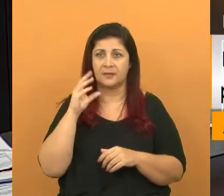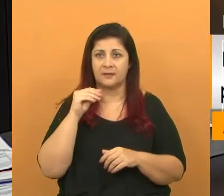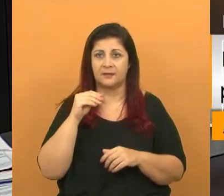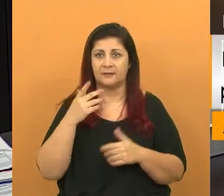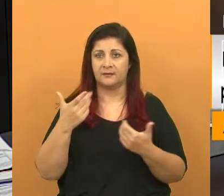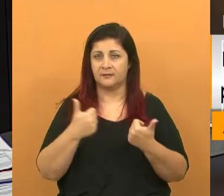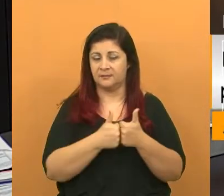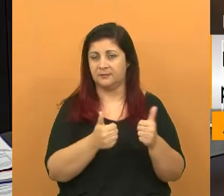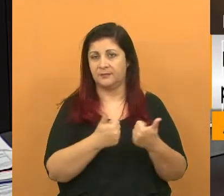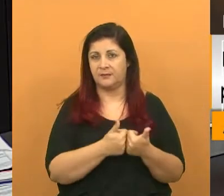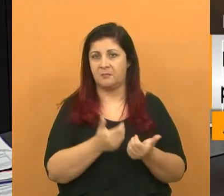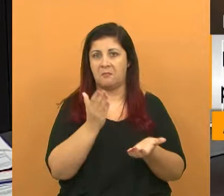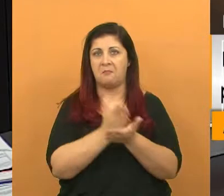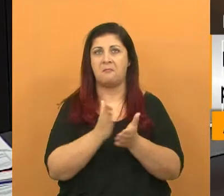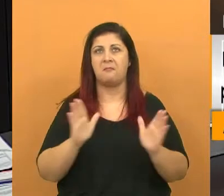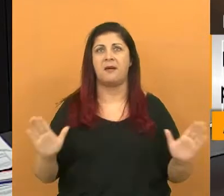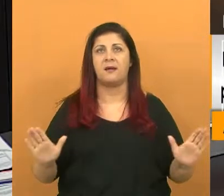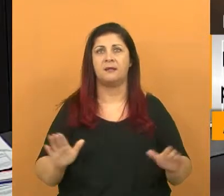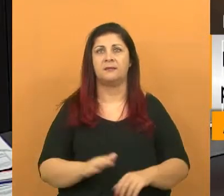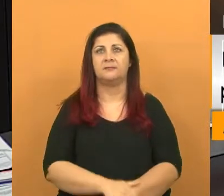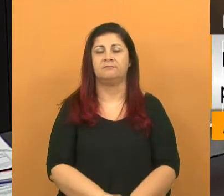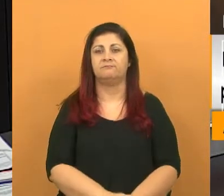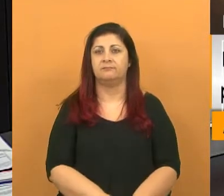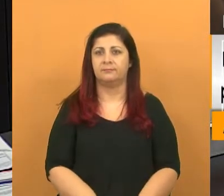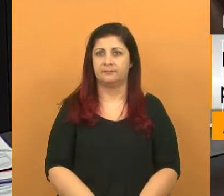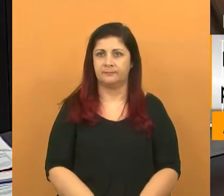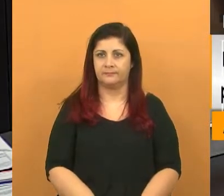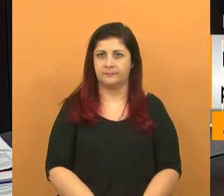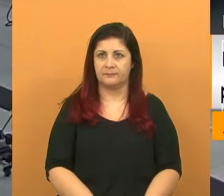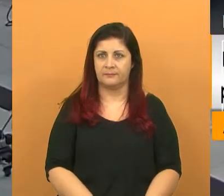Mobilidade Urbana, parada que ninguém resolve nada.